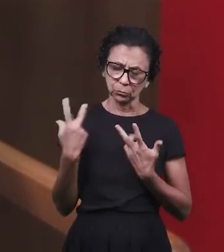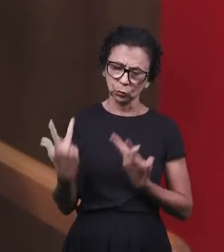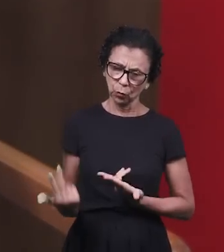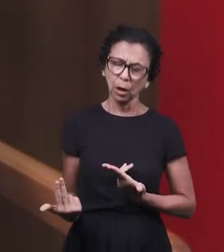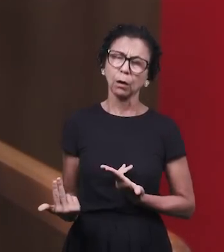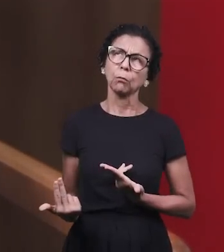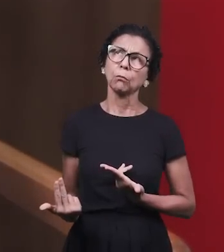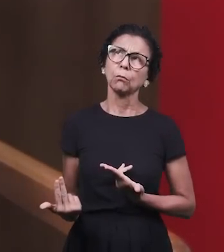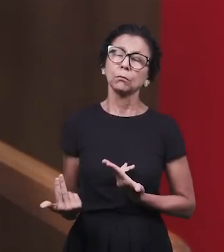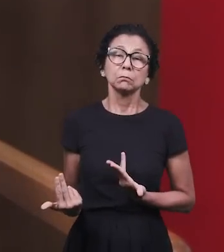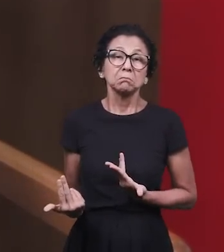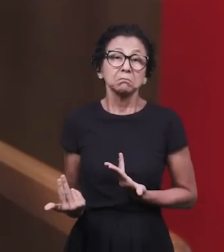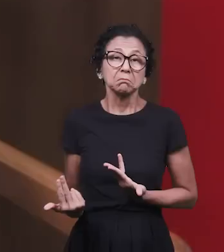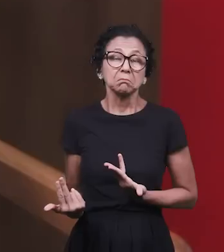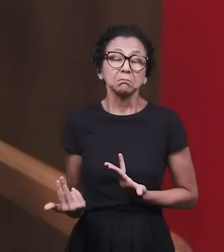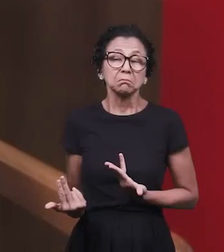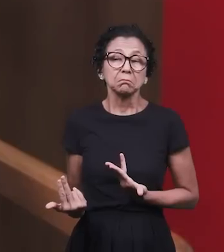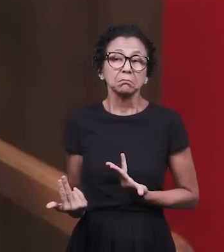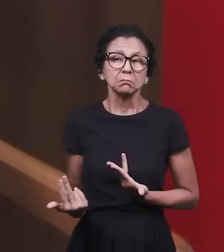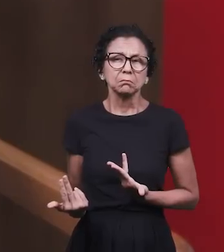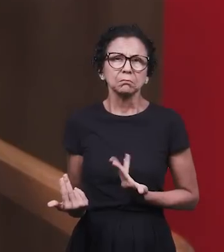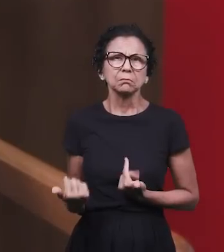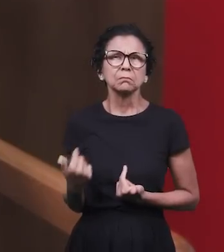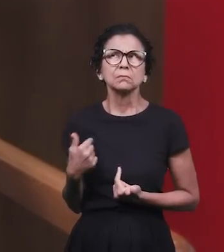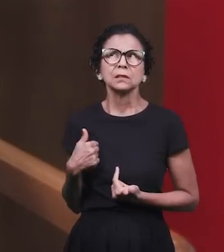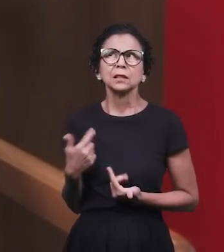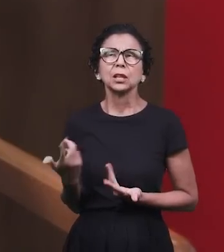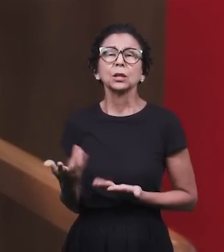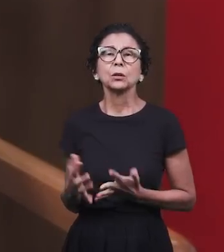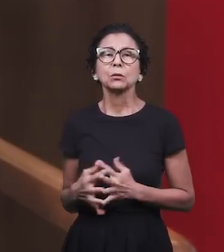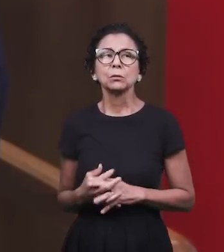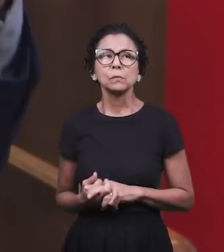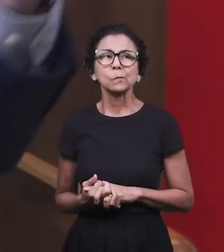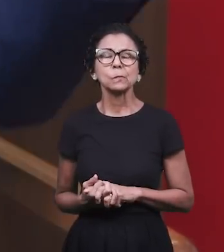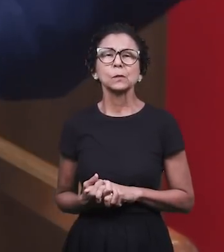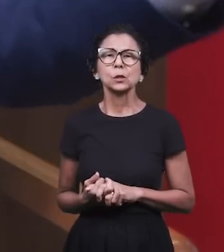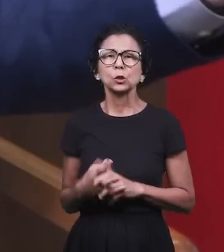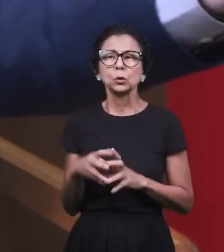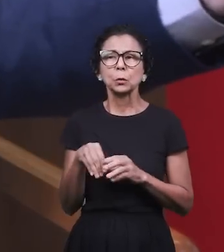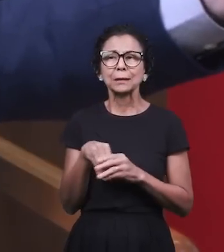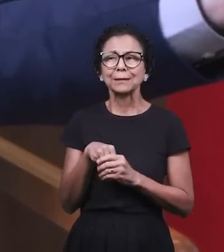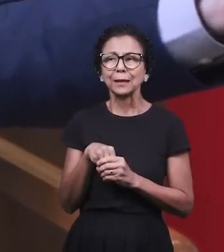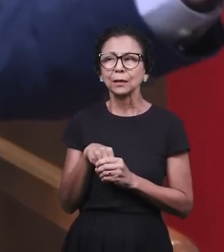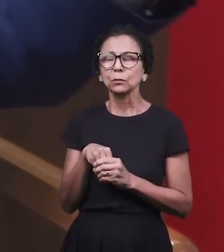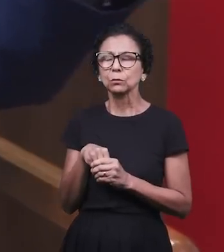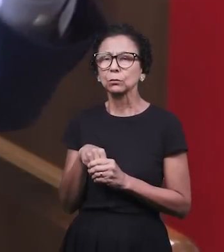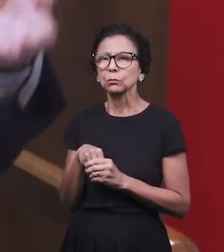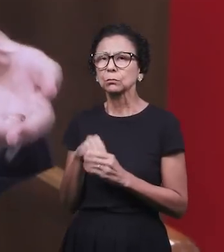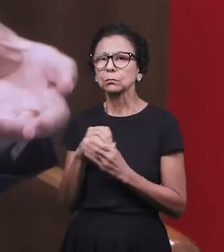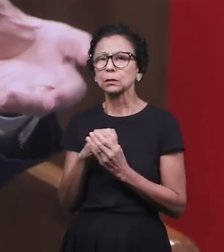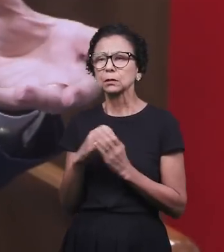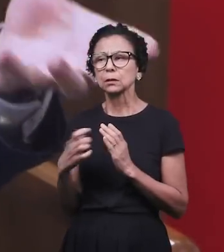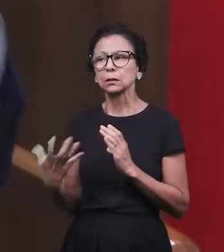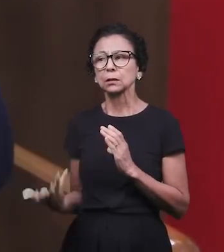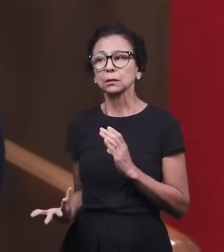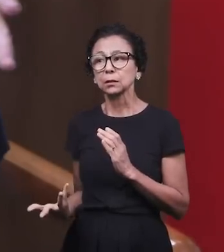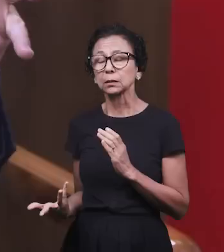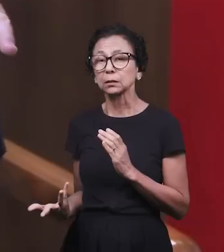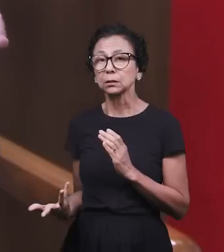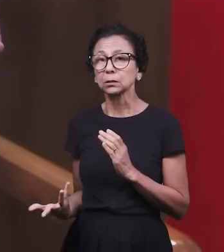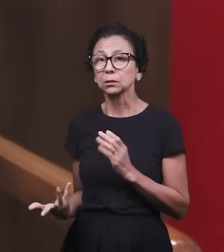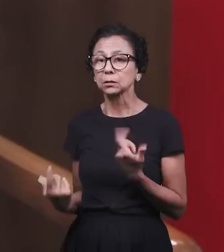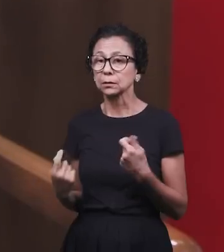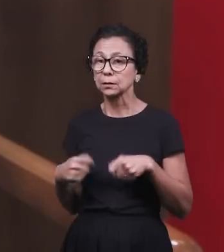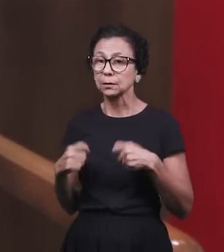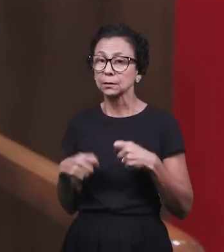é dessa forma, será que eu estou identificado com essa característica? Porque